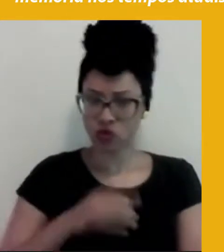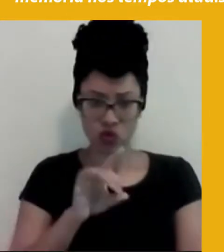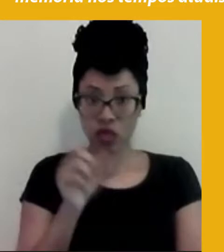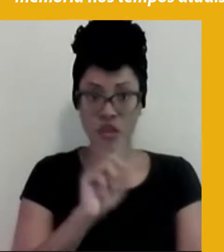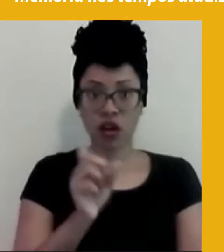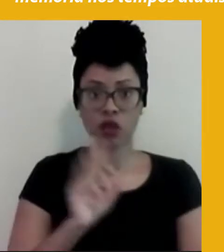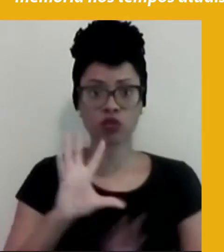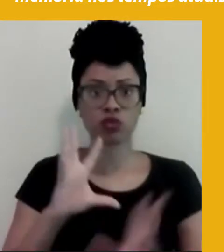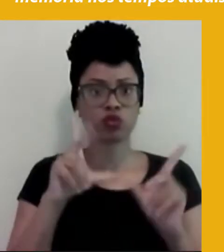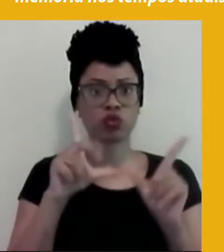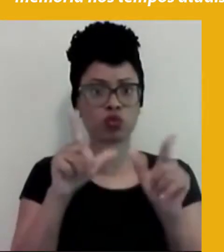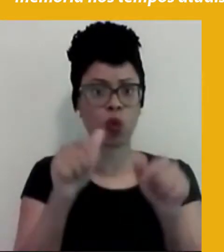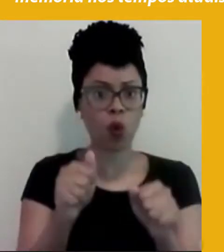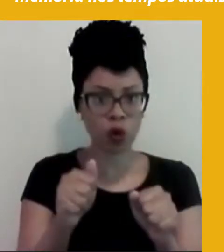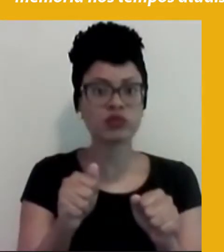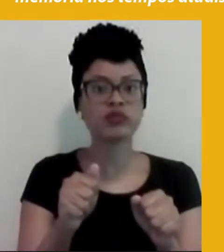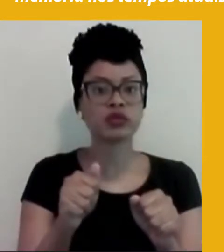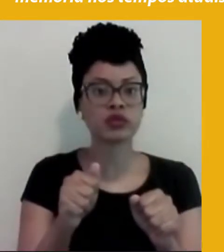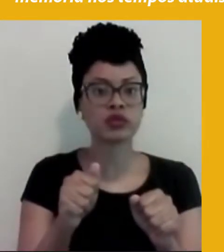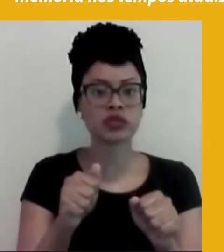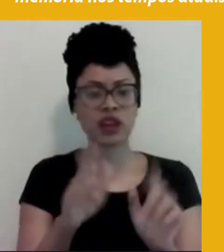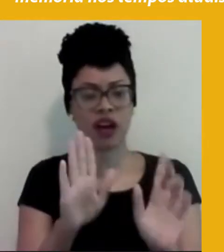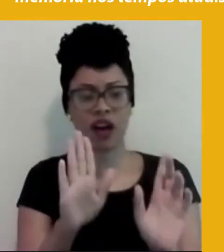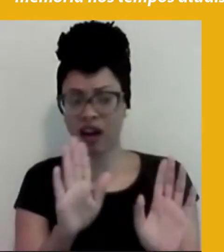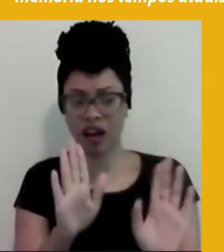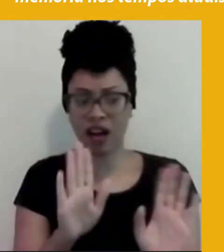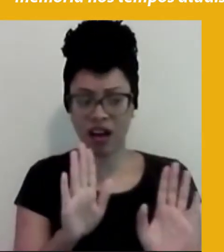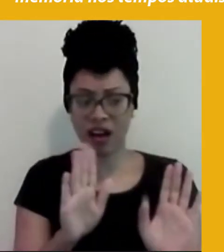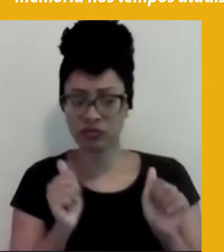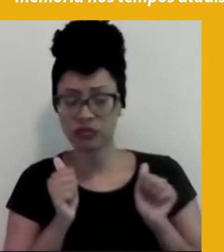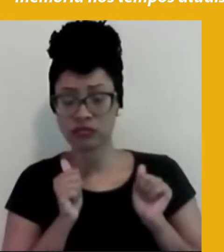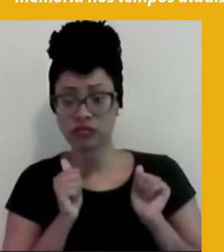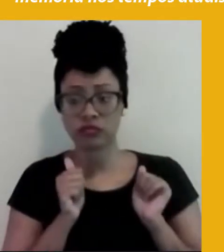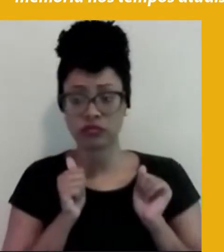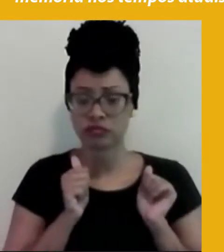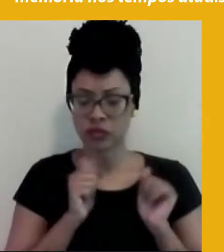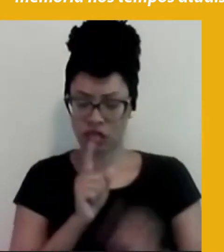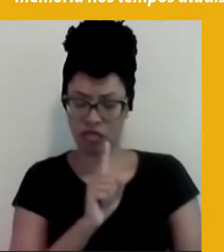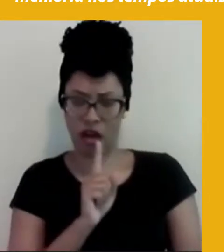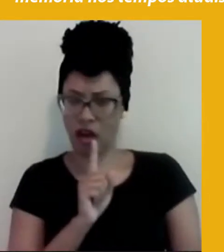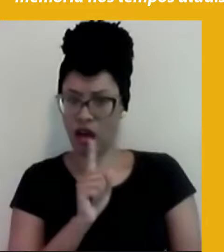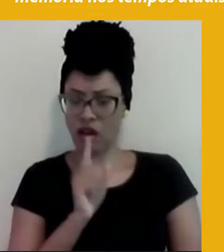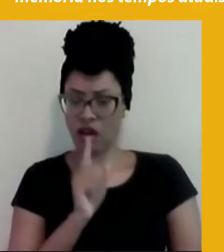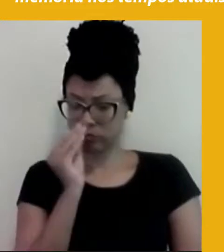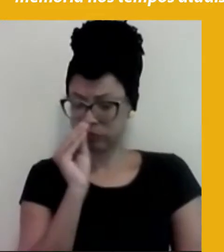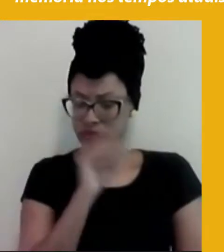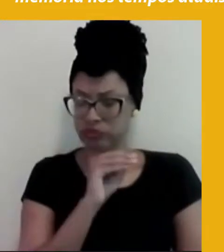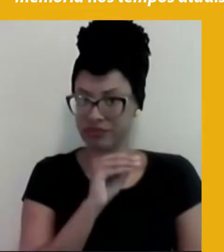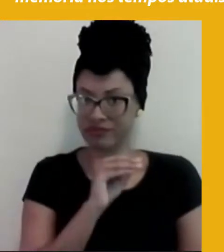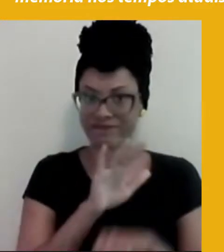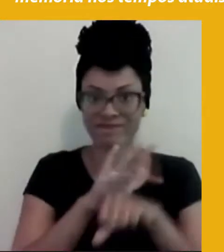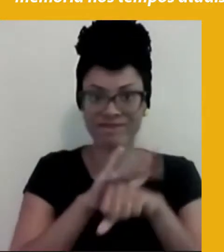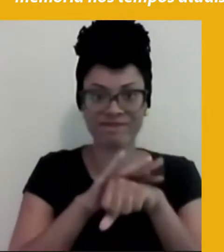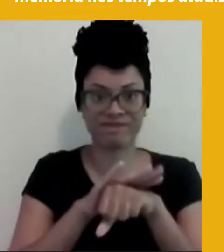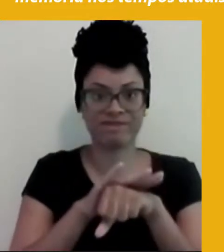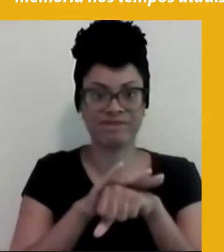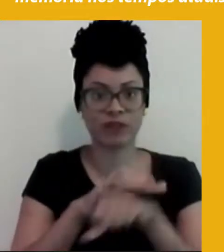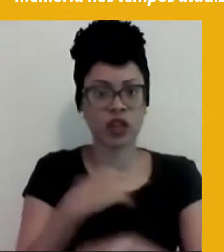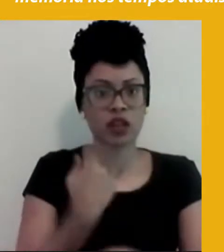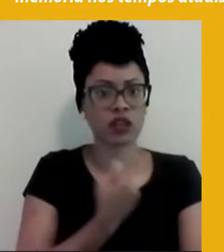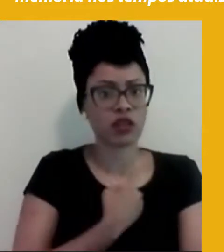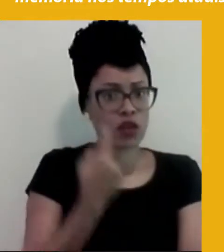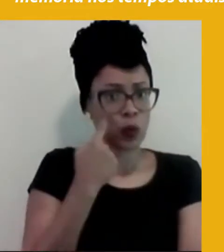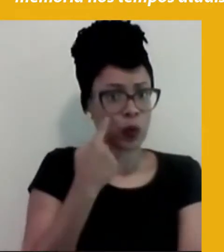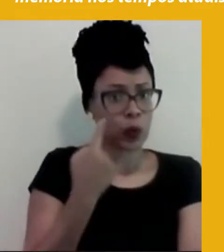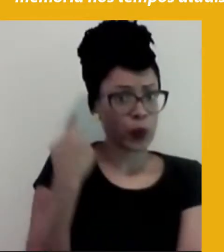de novo. E a gente não tem memória. A gente não sabe de verdade como foi há 100 anos atrás. Poucas pessoas